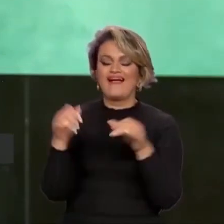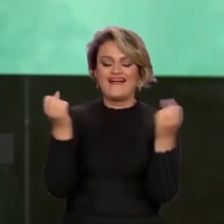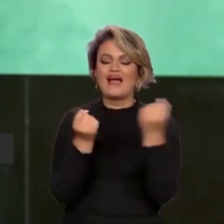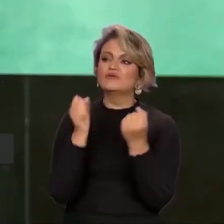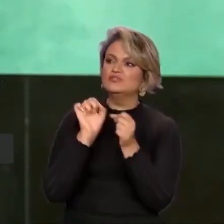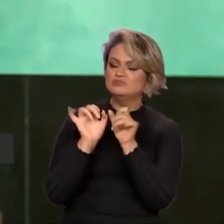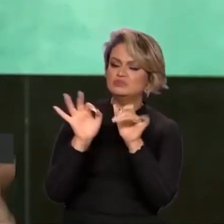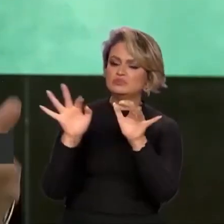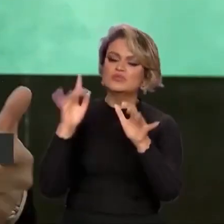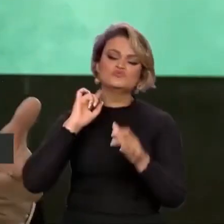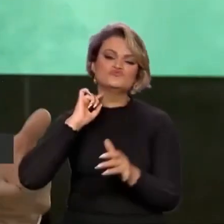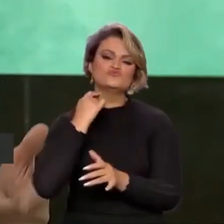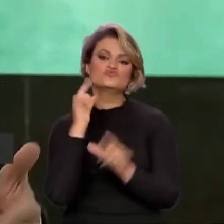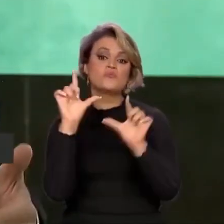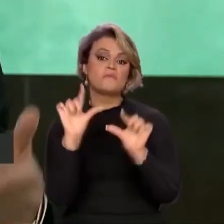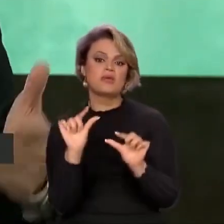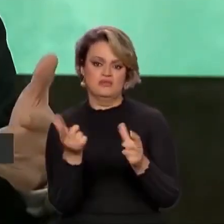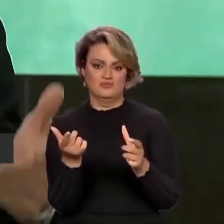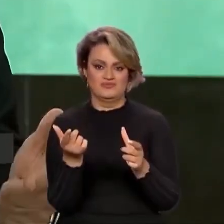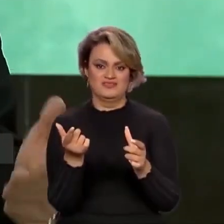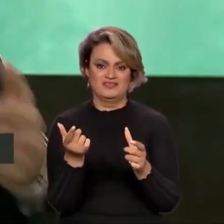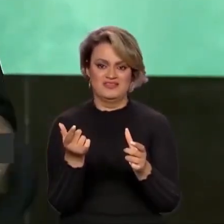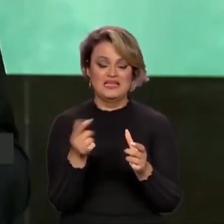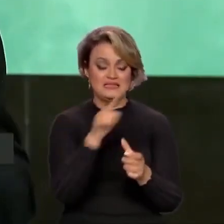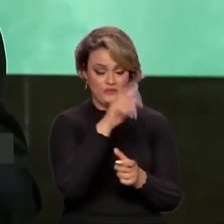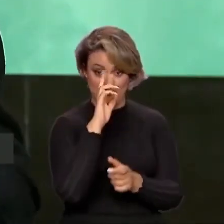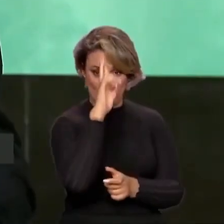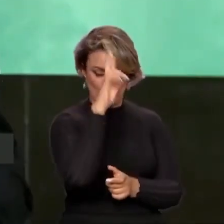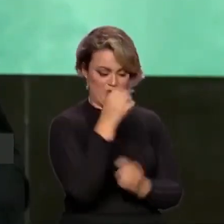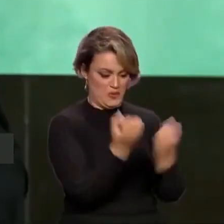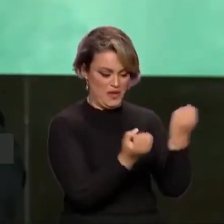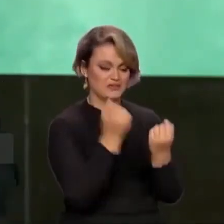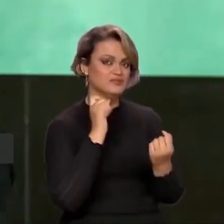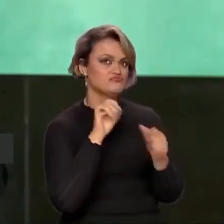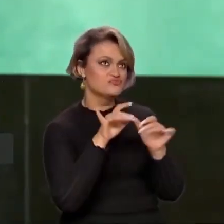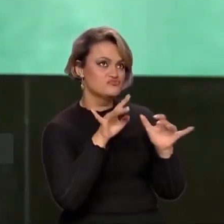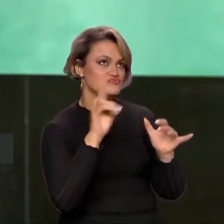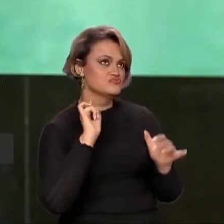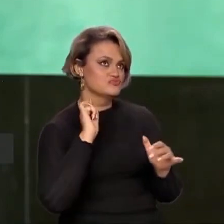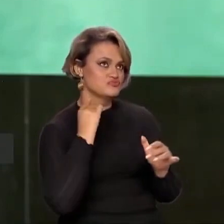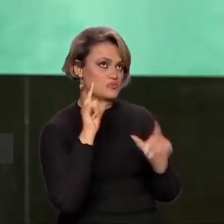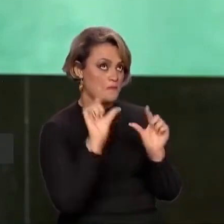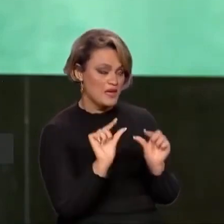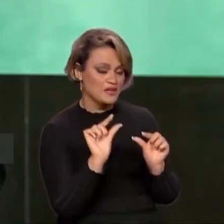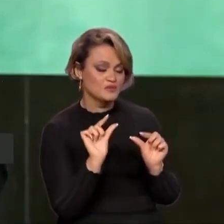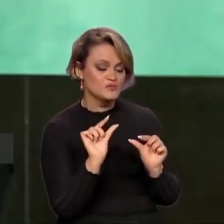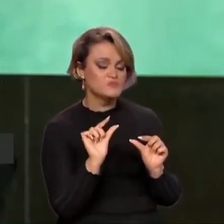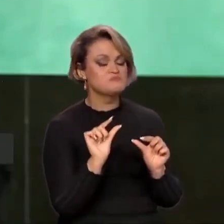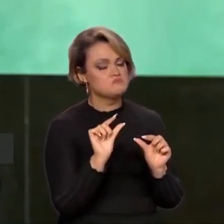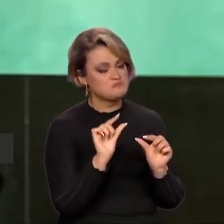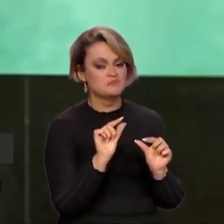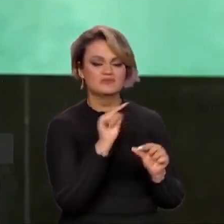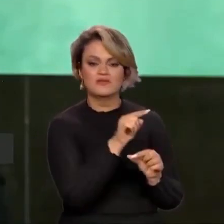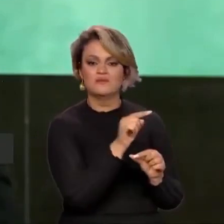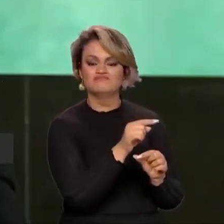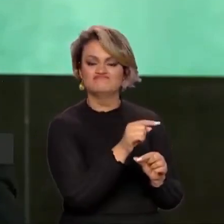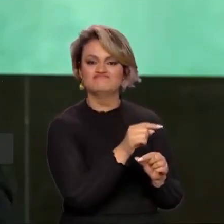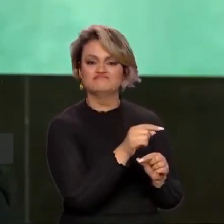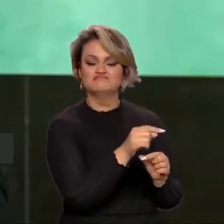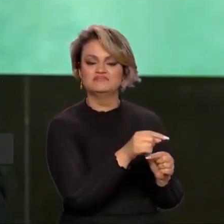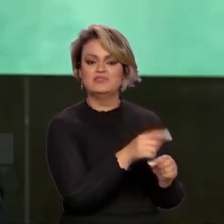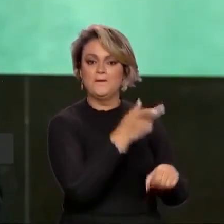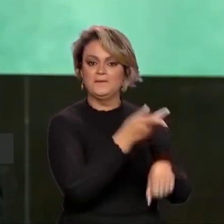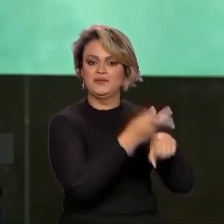menos. Então você premia, estimula a eficiência energética, carros que poluem menos, com